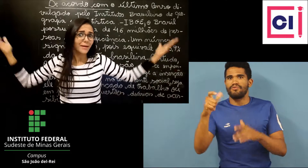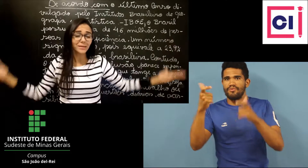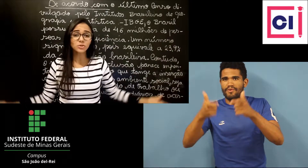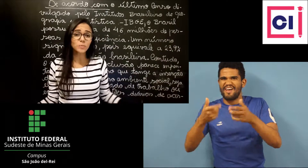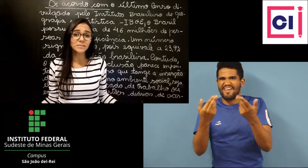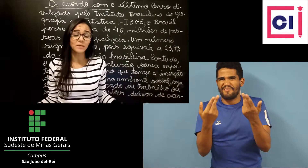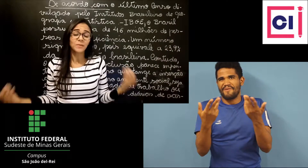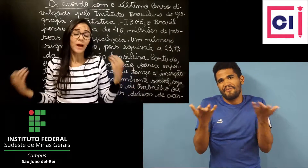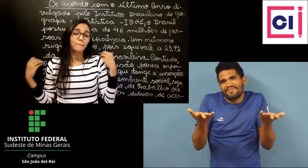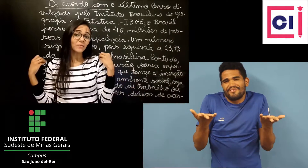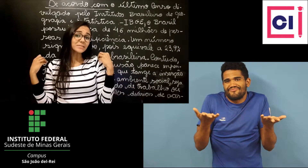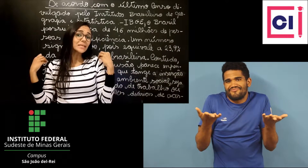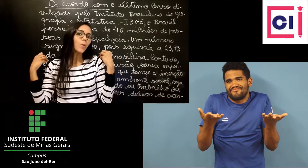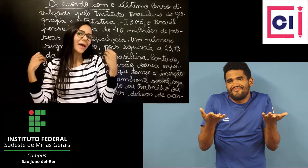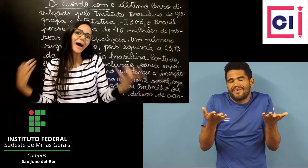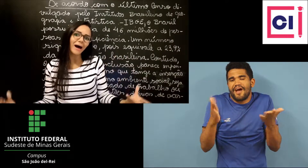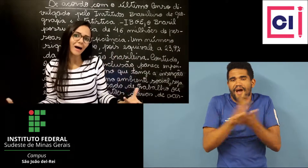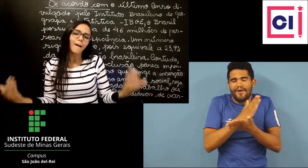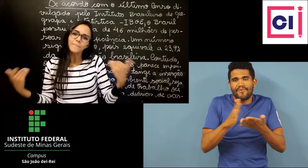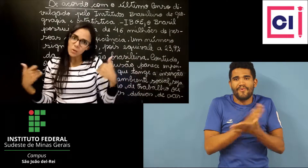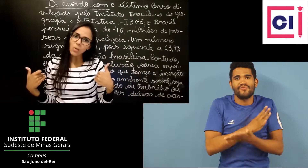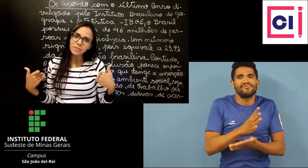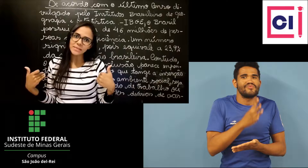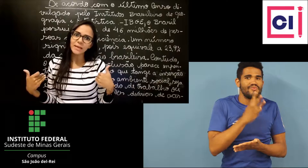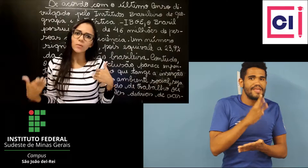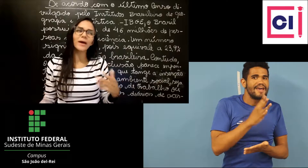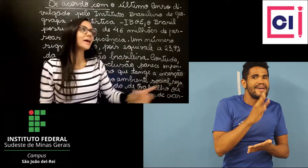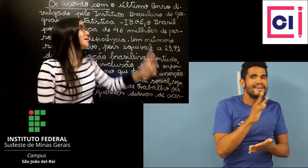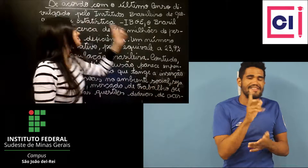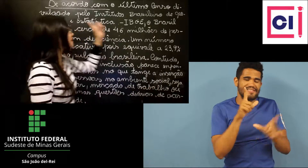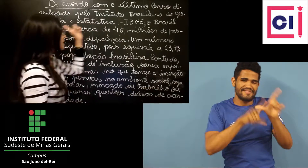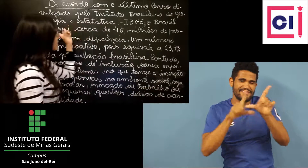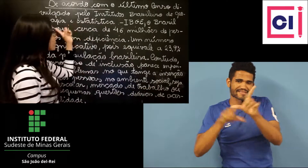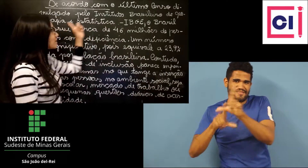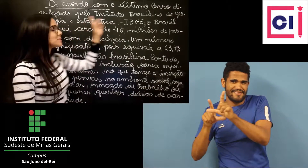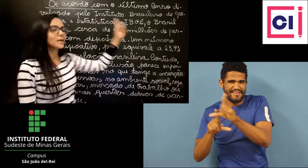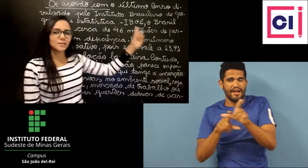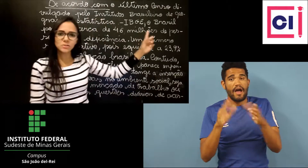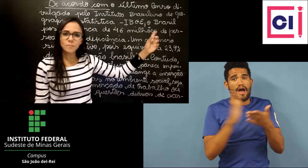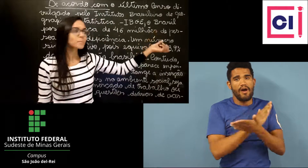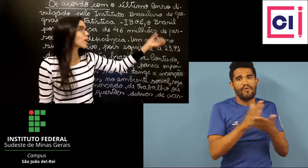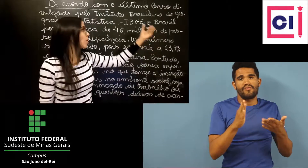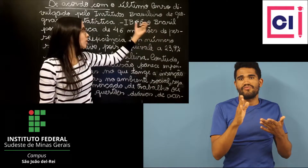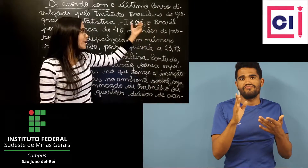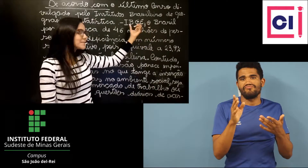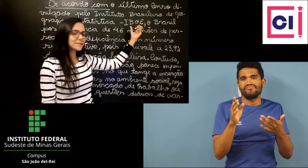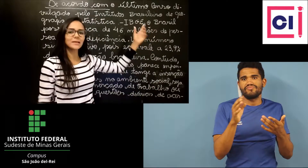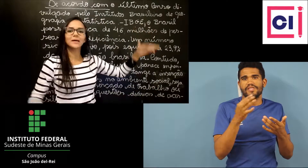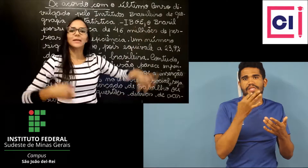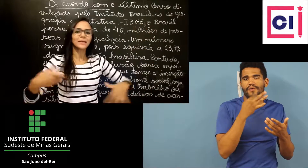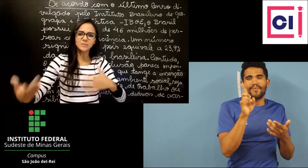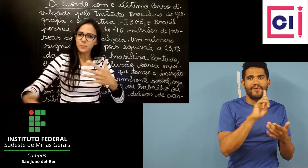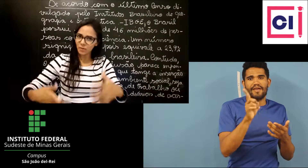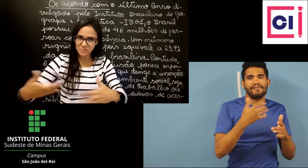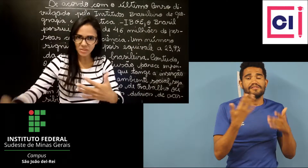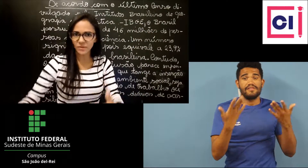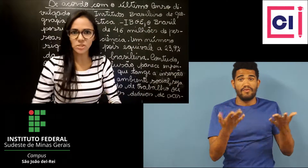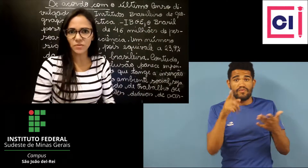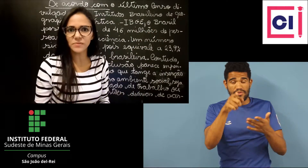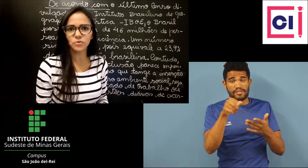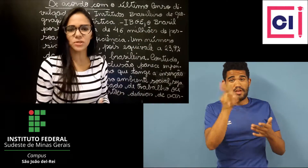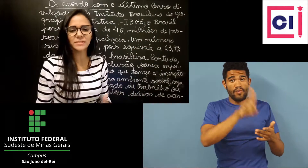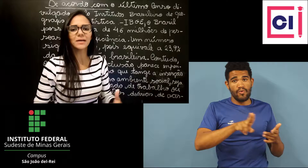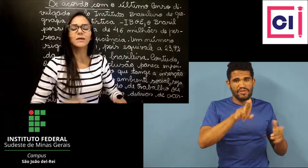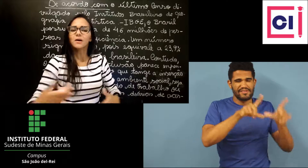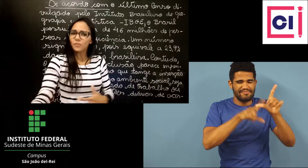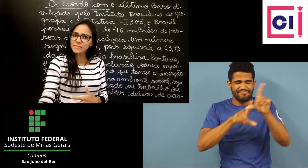Pernambuco. Então, tipo assim, pra você não errar, meu conselho é, escreva por extenso, coloque a sigla e nas próximas vezes que